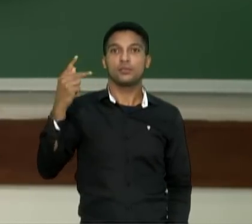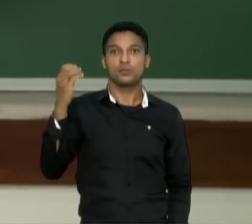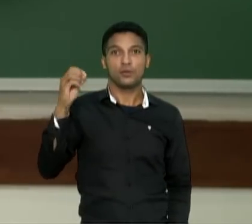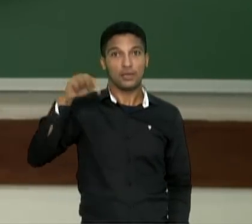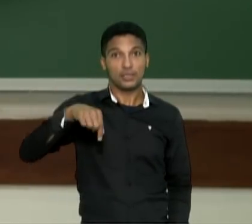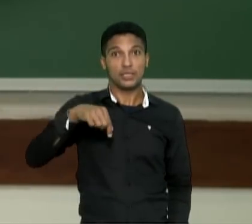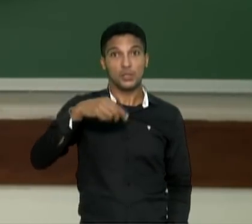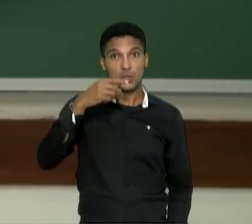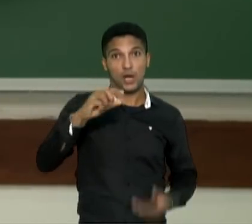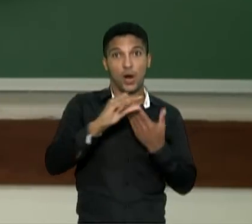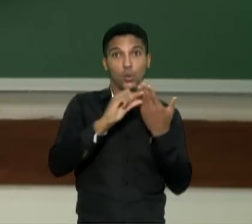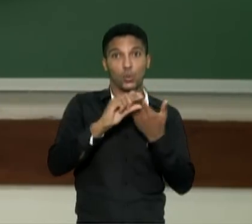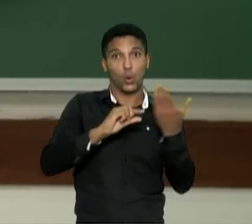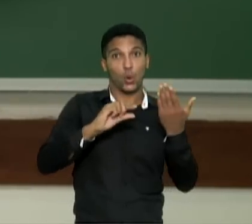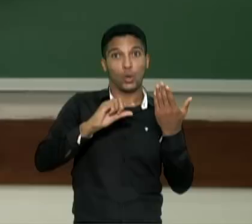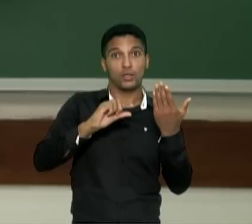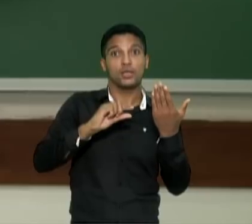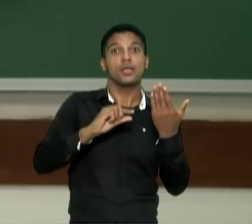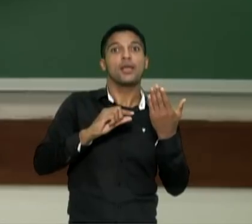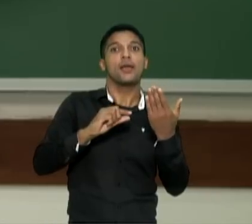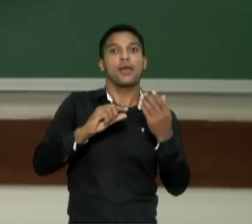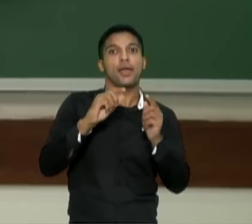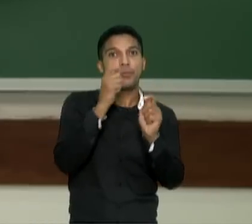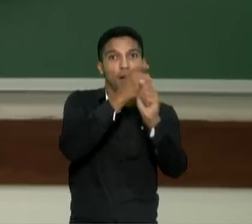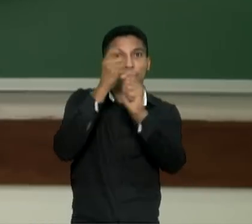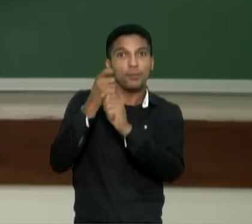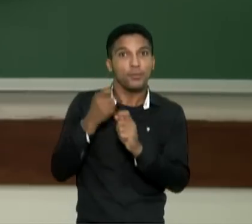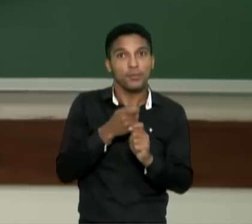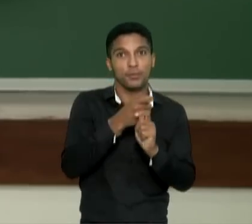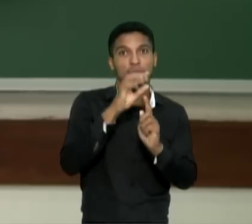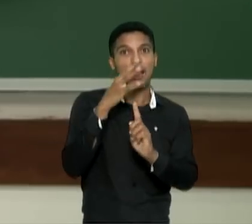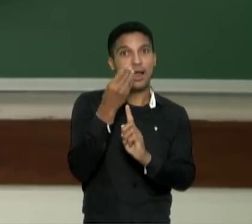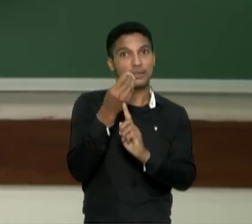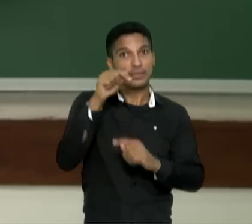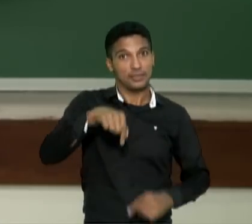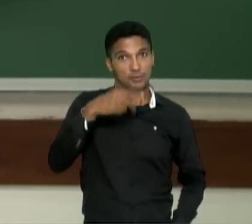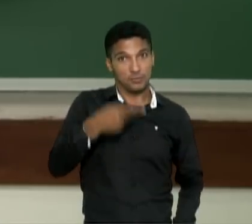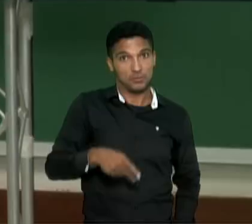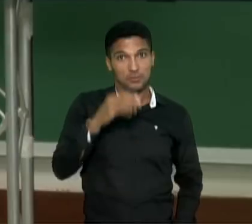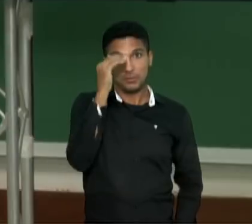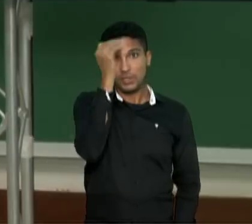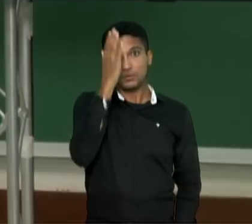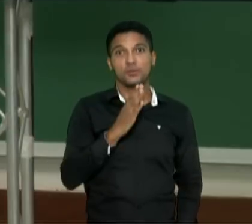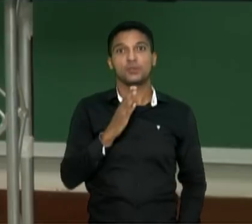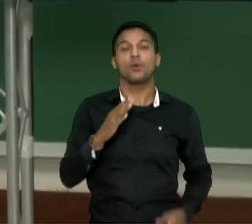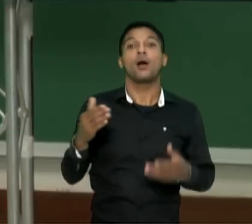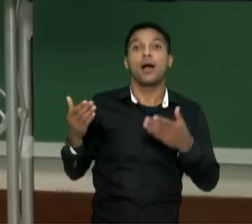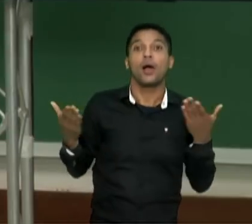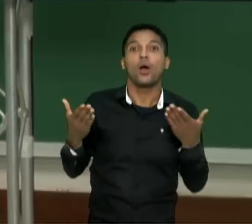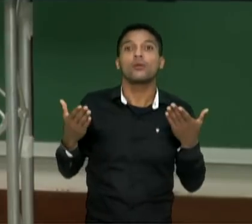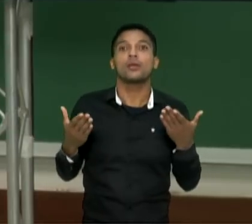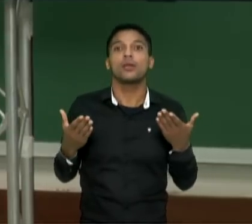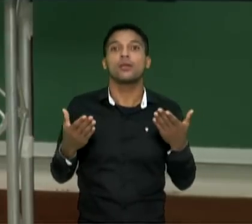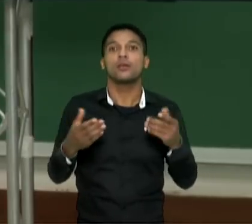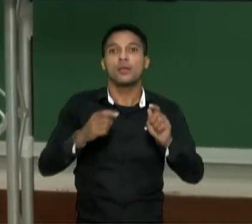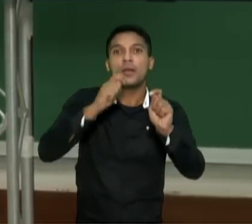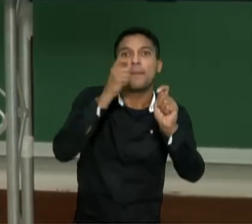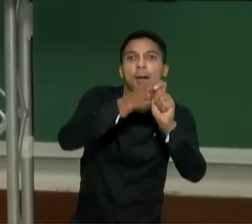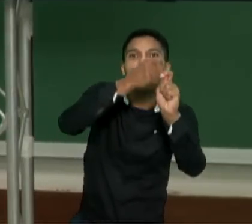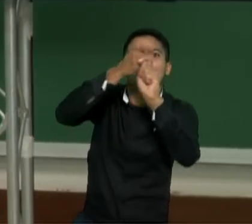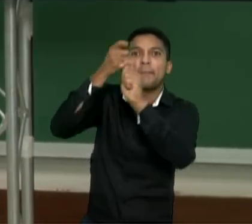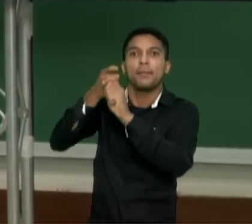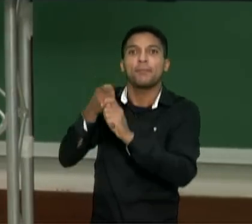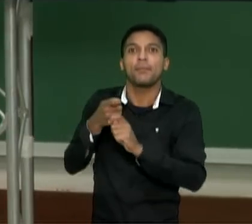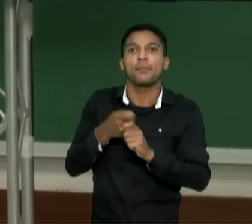Então, esculpir. A gente vai falar do mármore e da pedra-sabão. Então, assim, o mármore, aqui